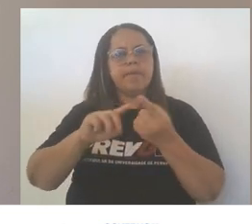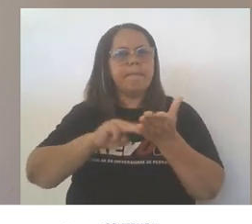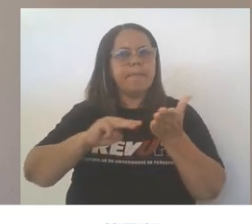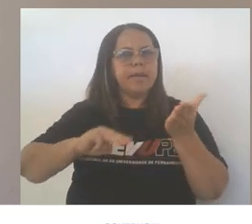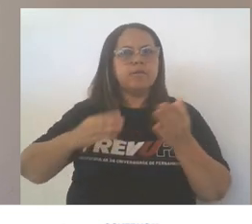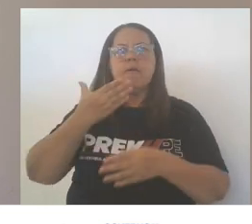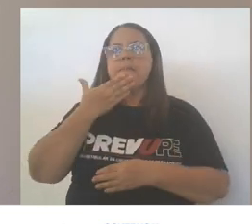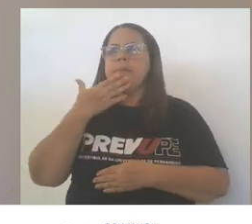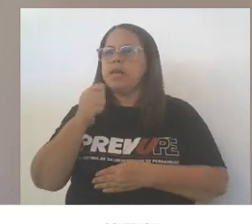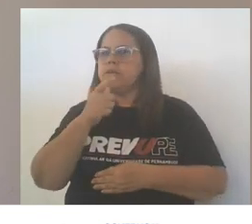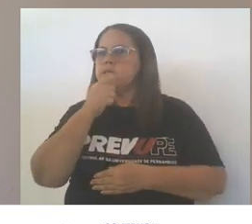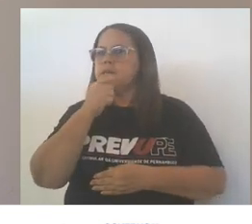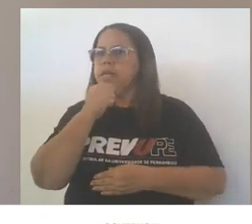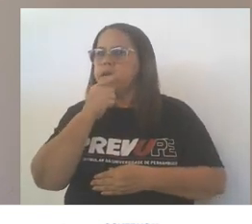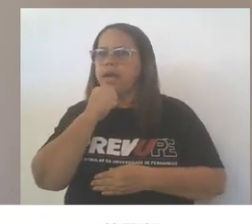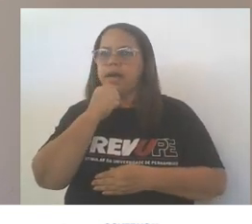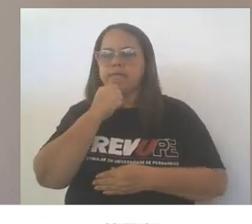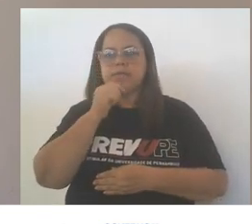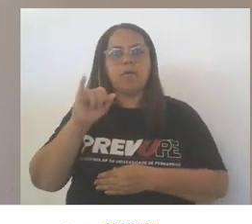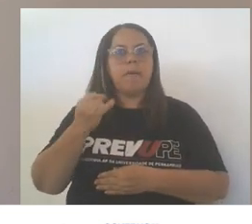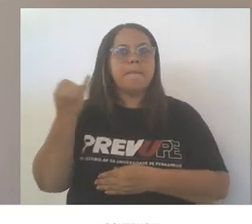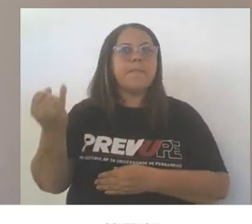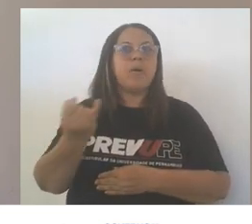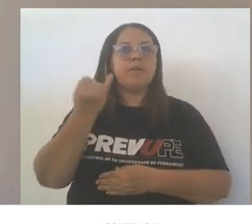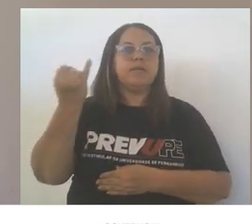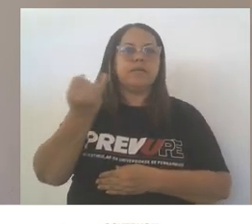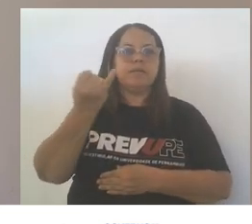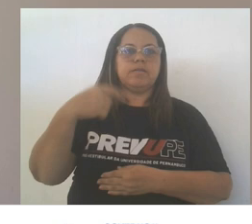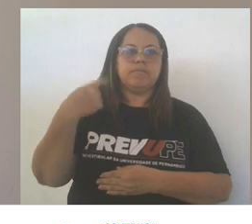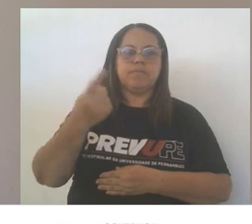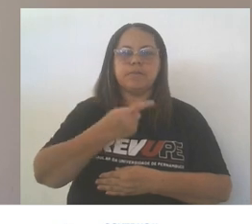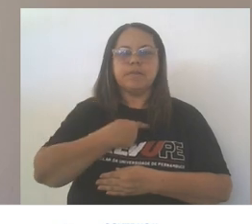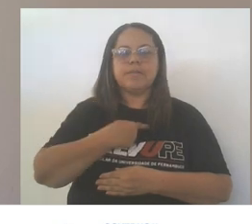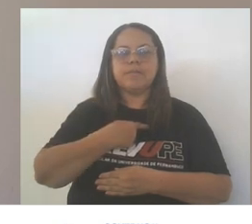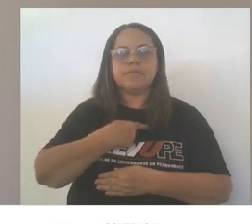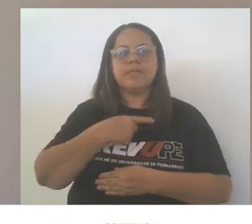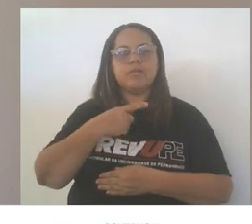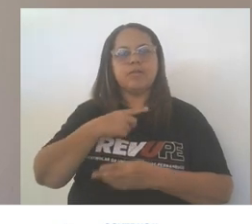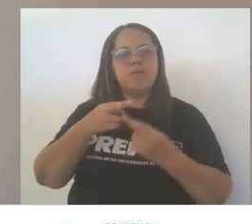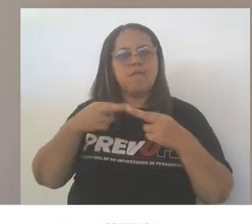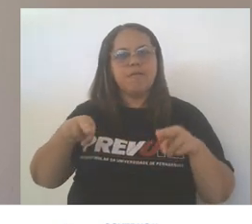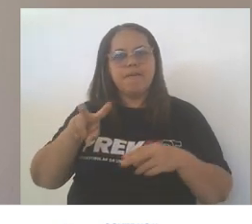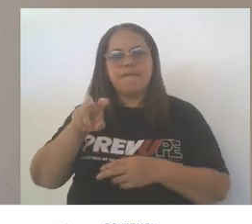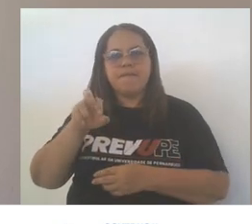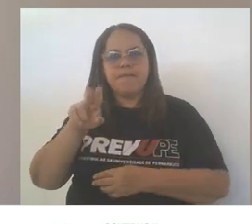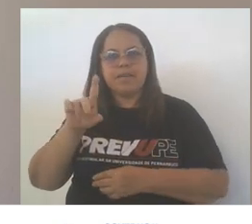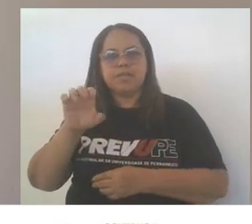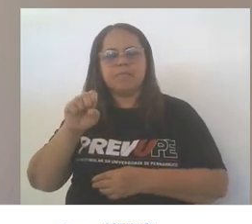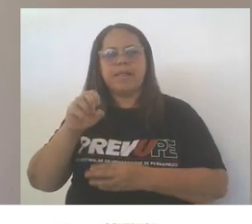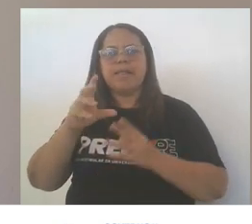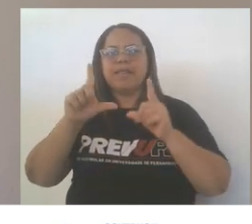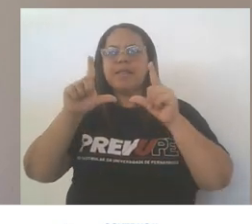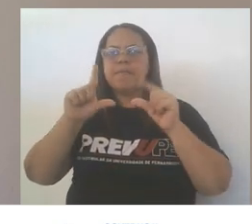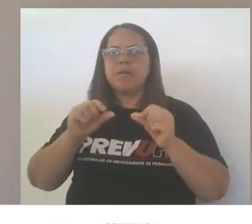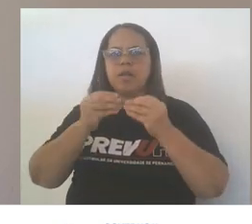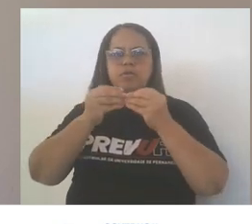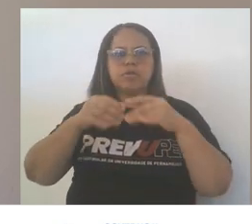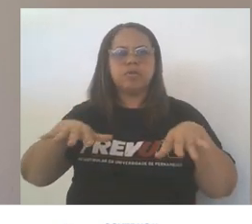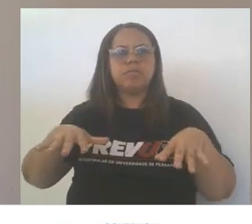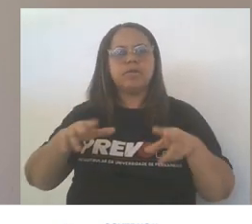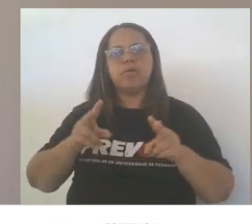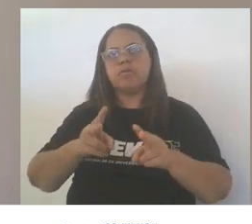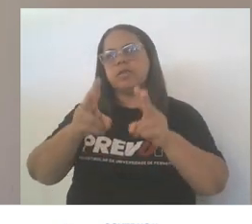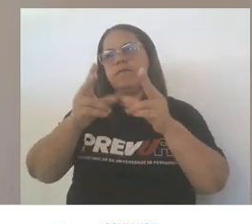mais eficazes são um componente-chave das soluções verdes que visam reduzir o desperdício e conservar